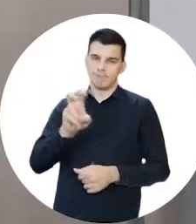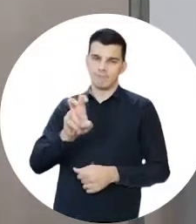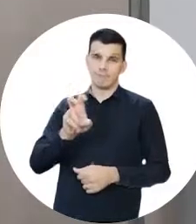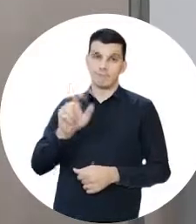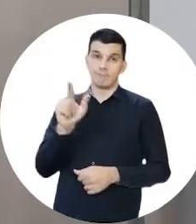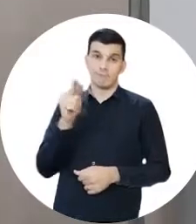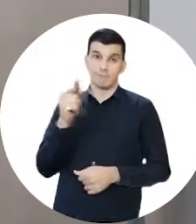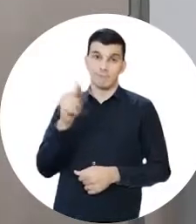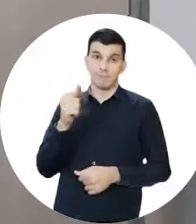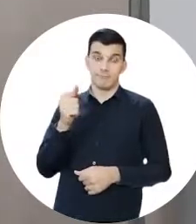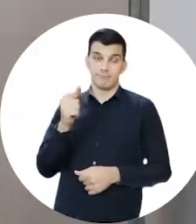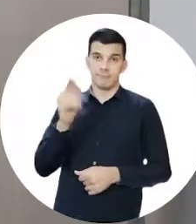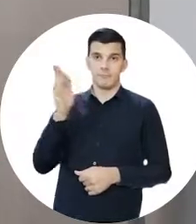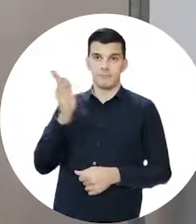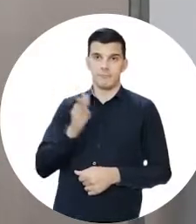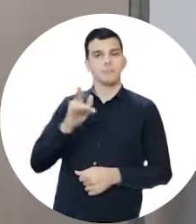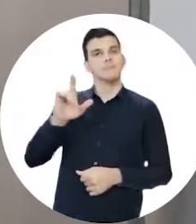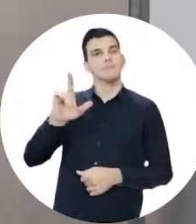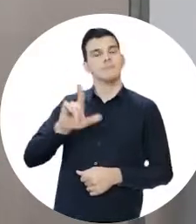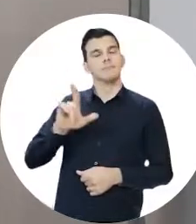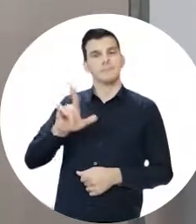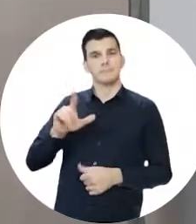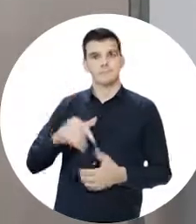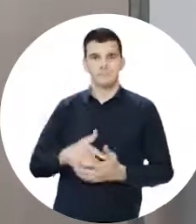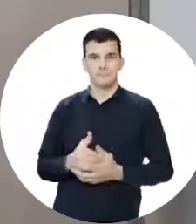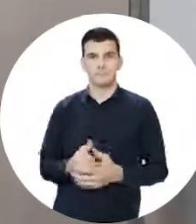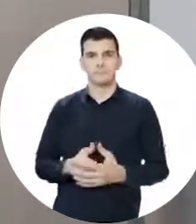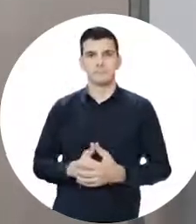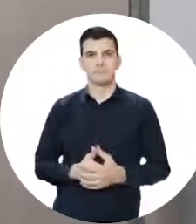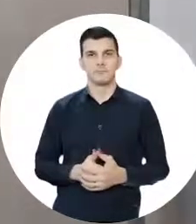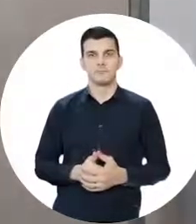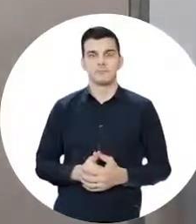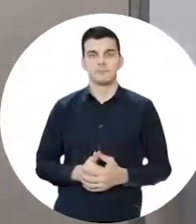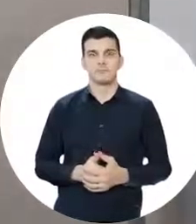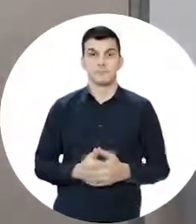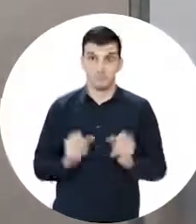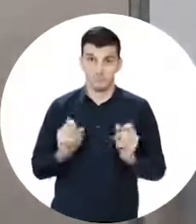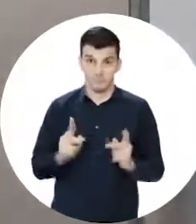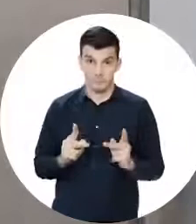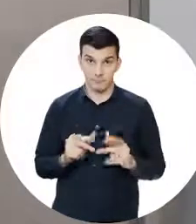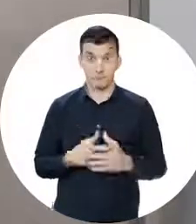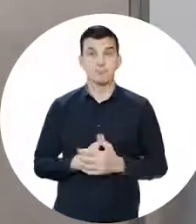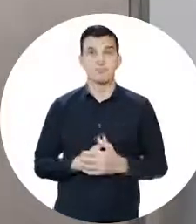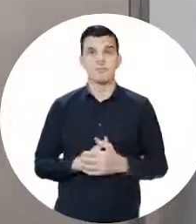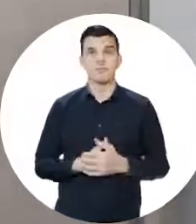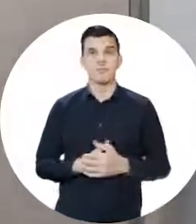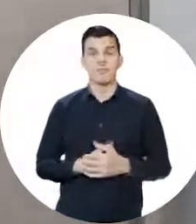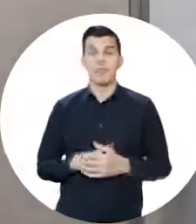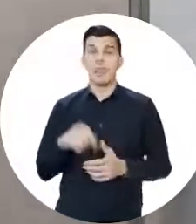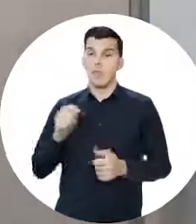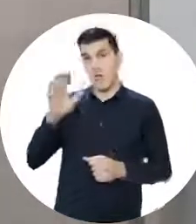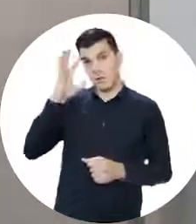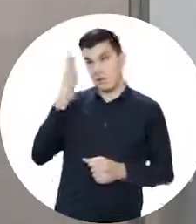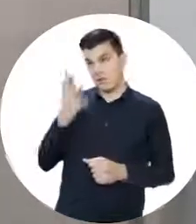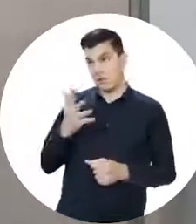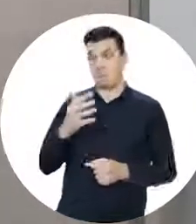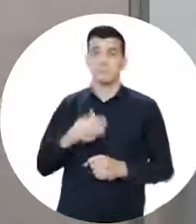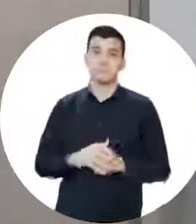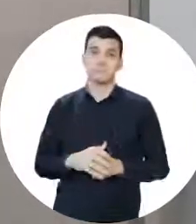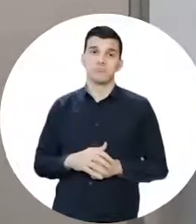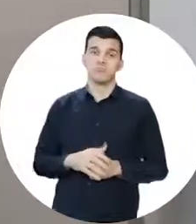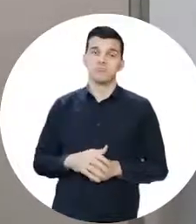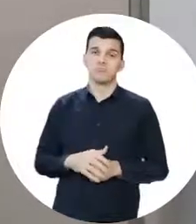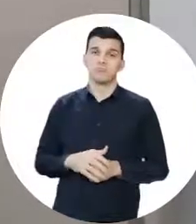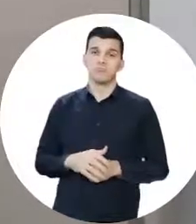25 gramas por litro. Ok? Você pode resolver concentração